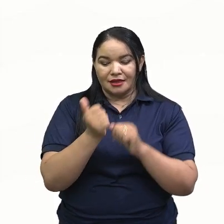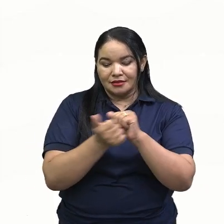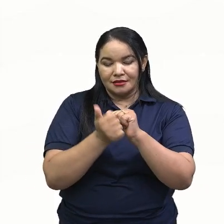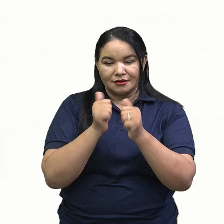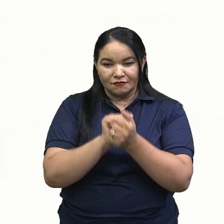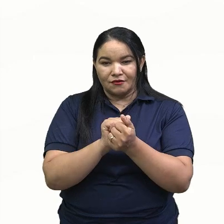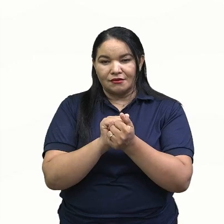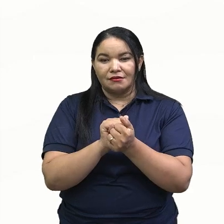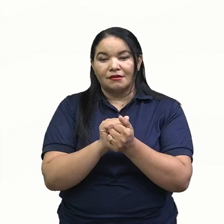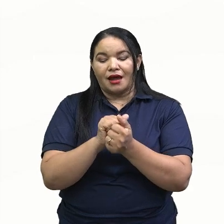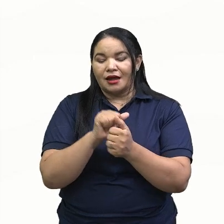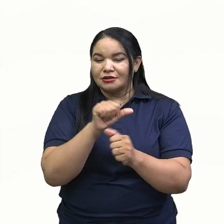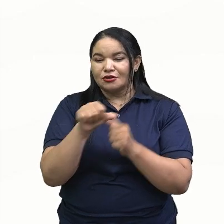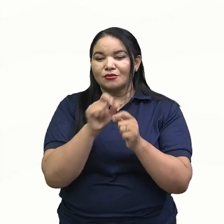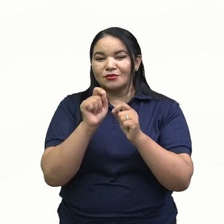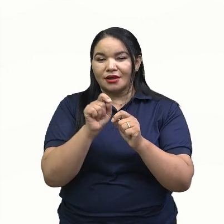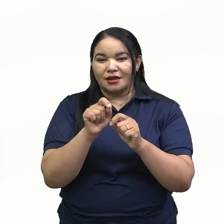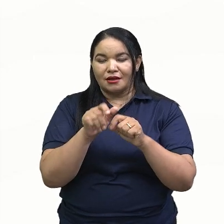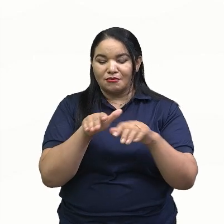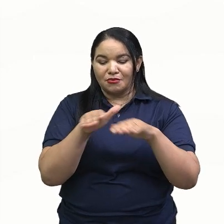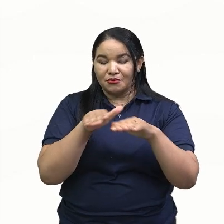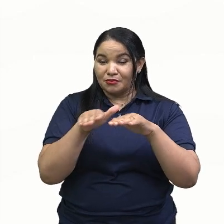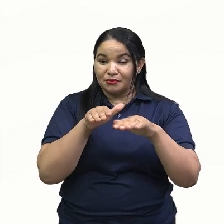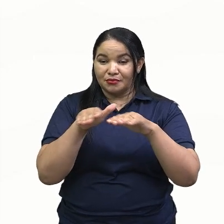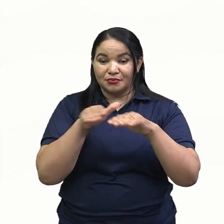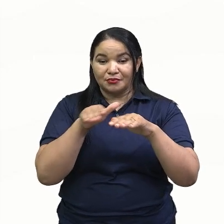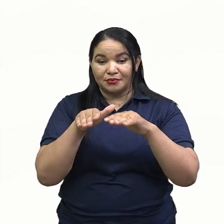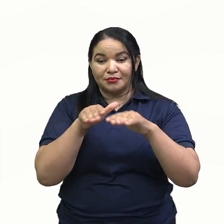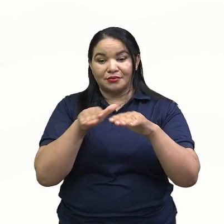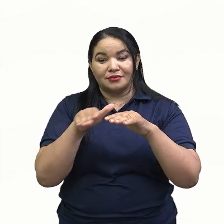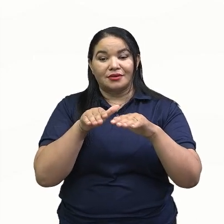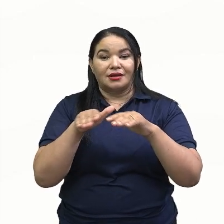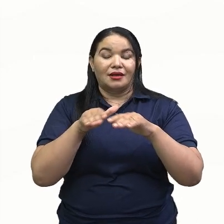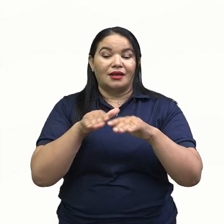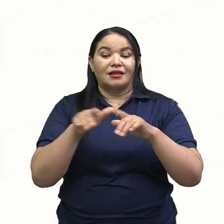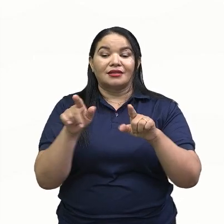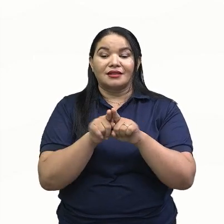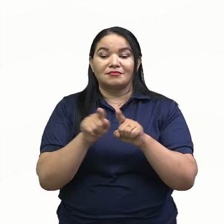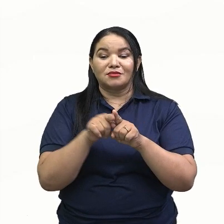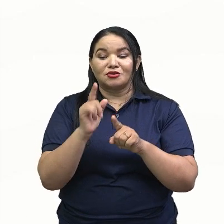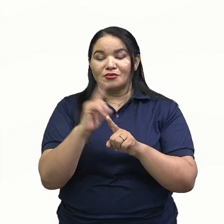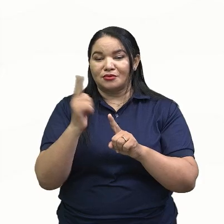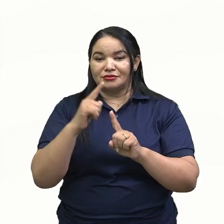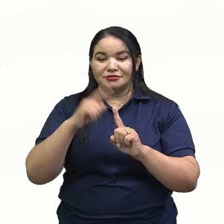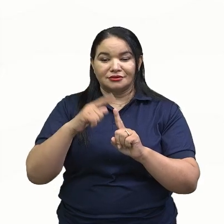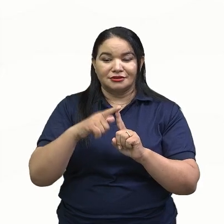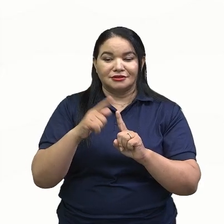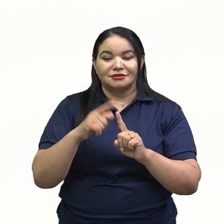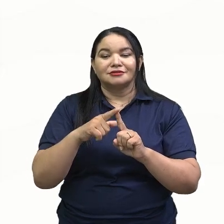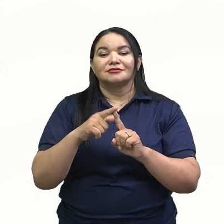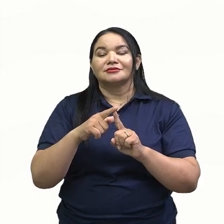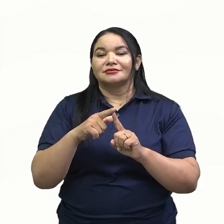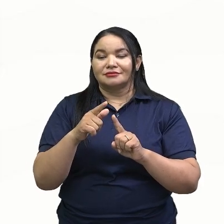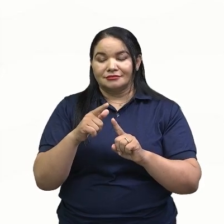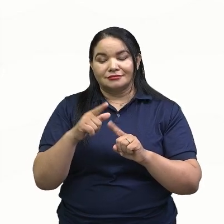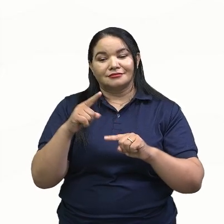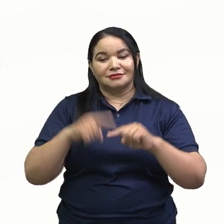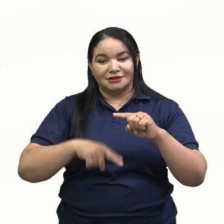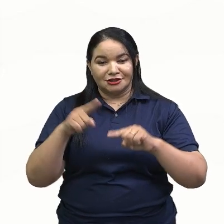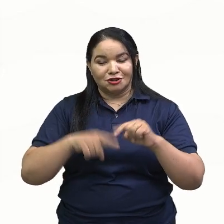movimento, fazendo funcionar aparelhos como, por exemplo, ventiladores e